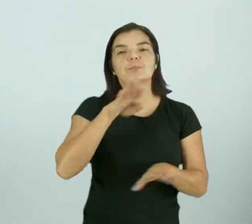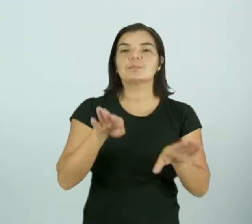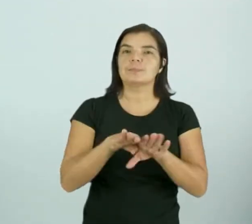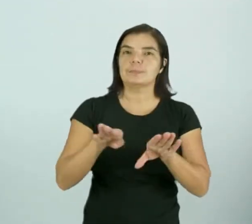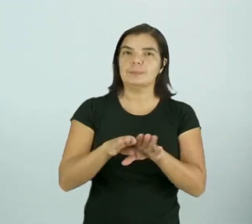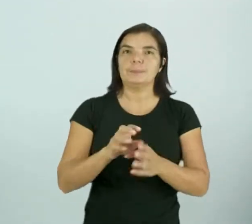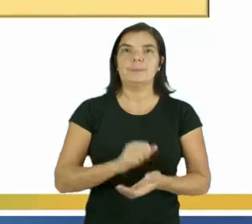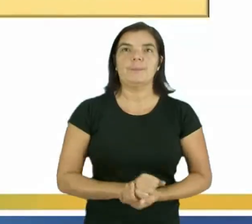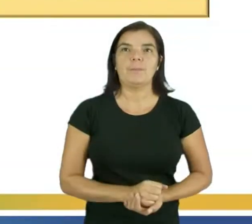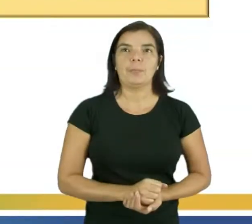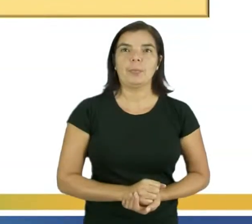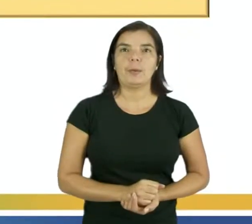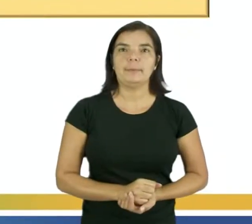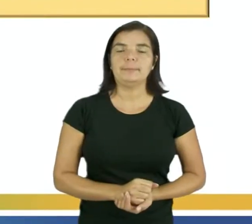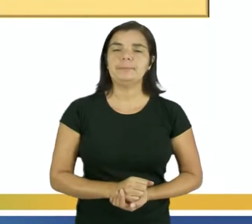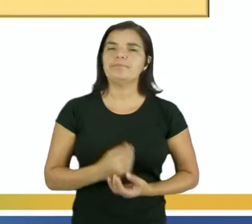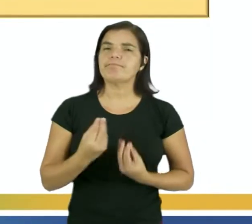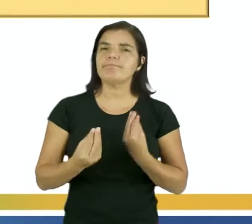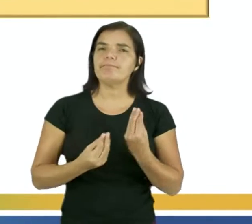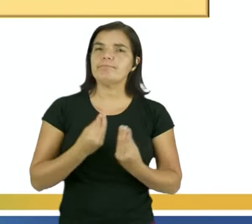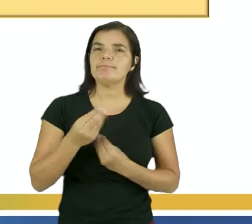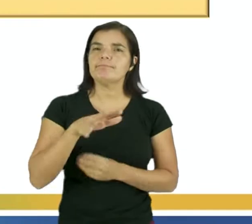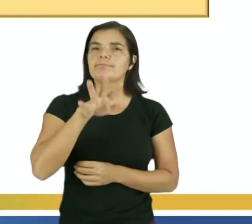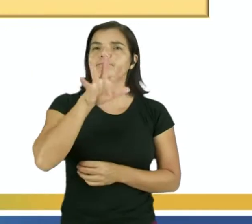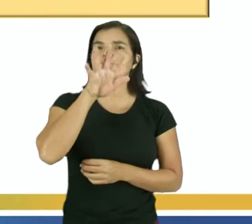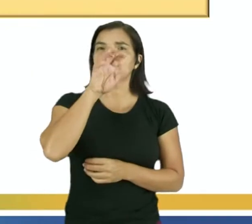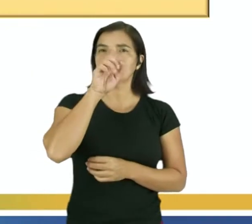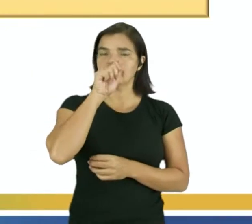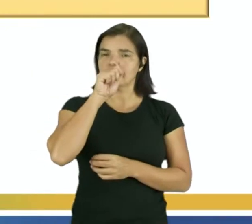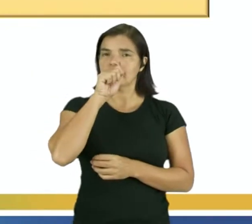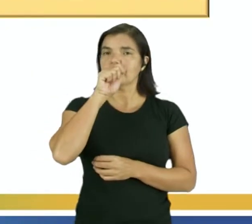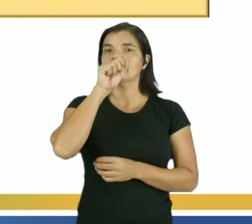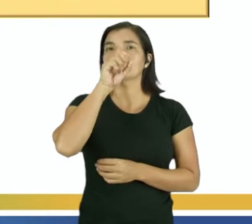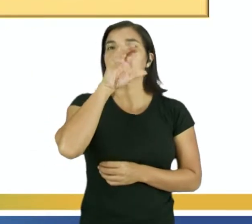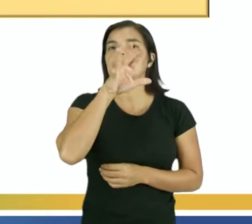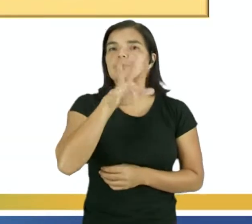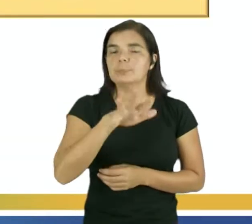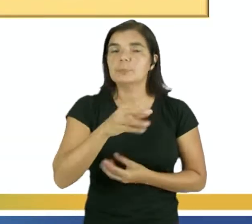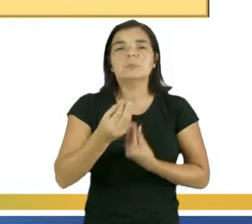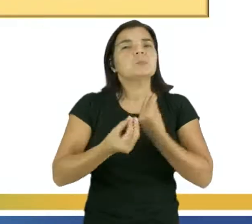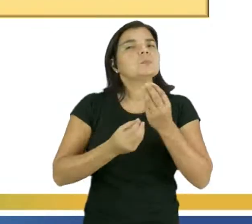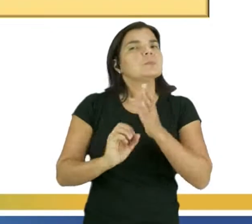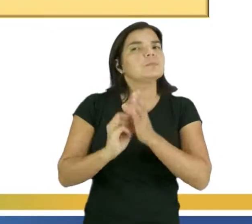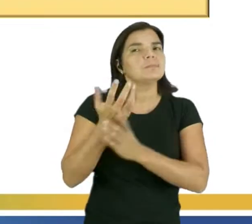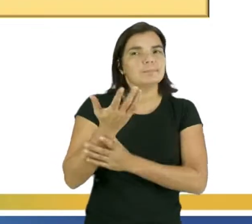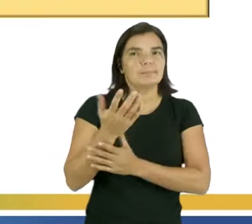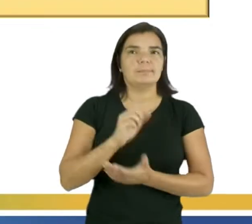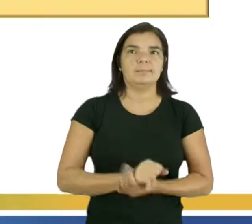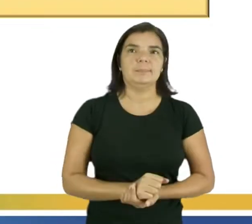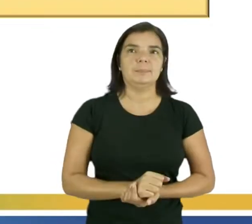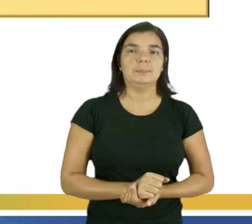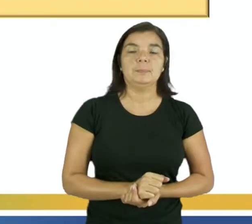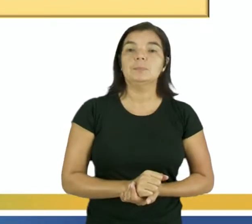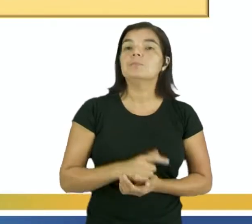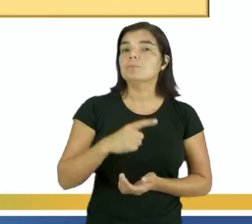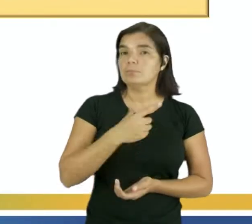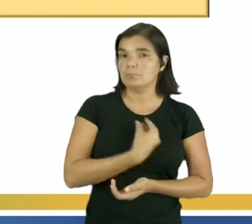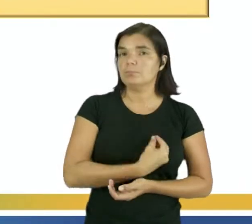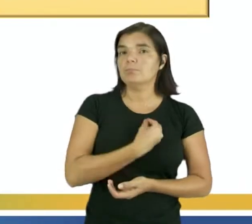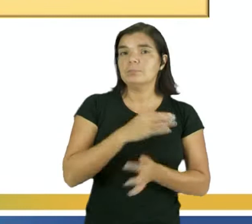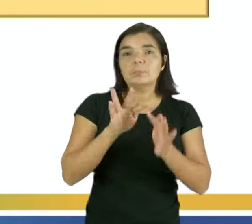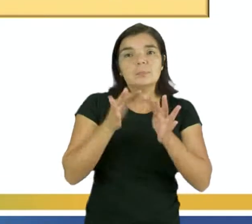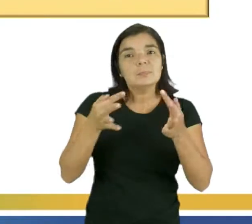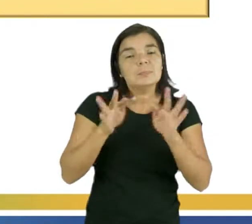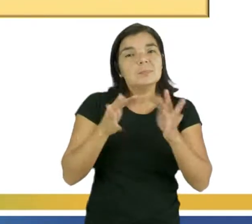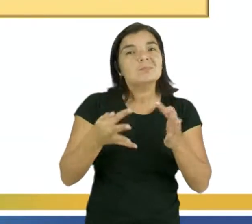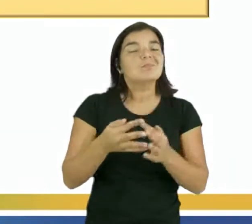aquáticos. E a respeito da sua respiração e excreção, como é que acontece? Como são seres ainda muito